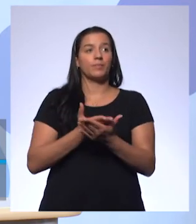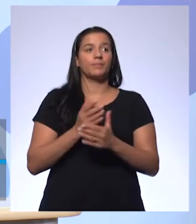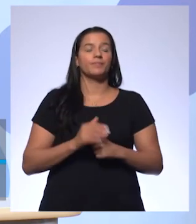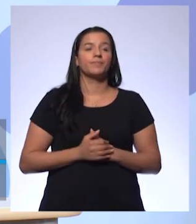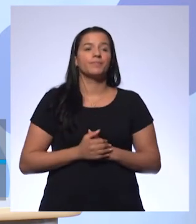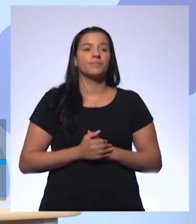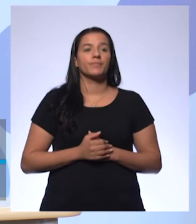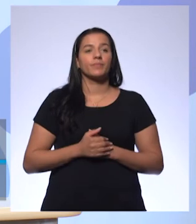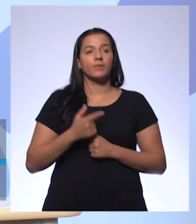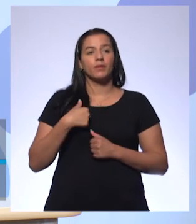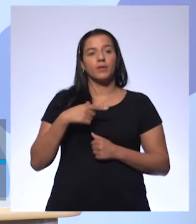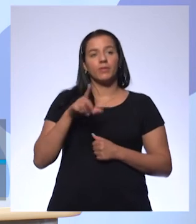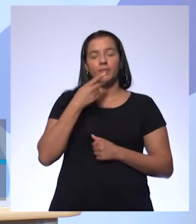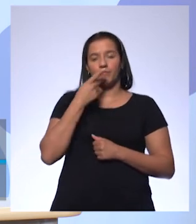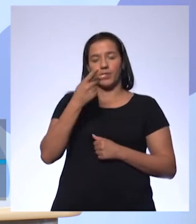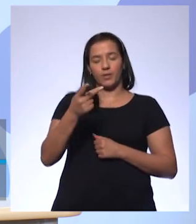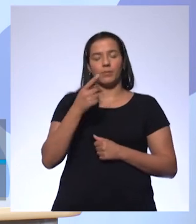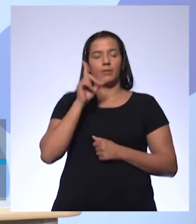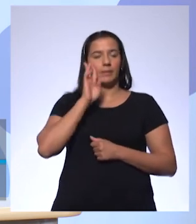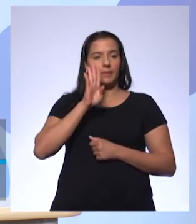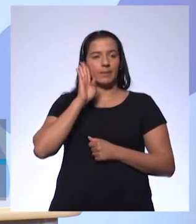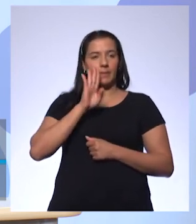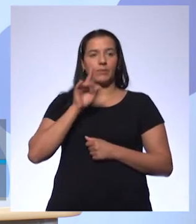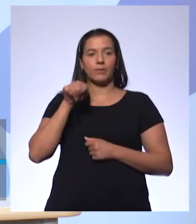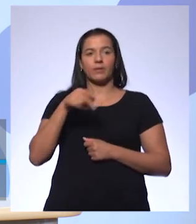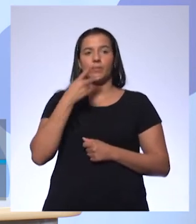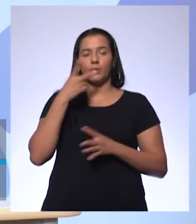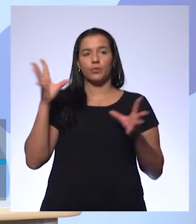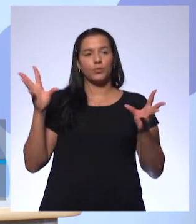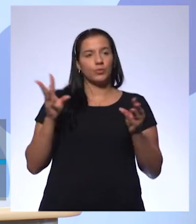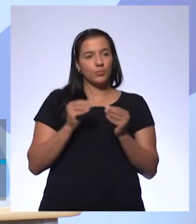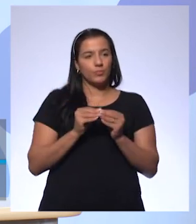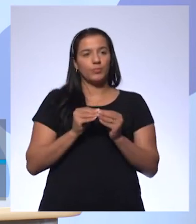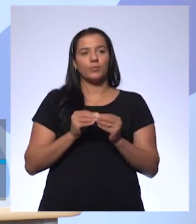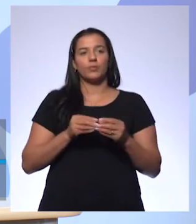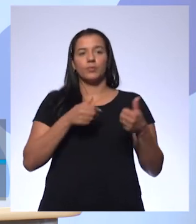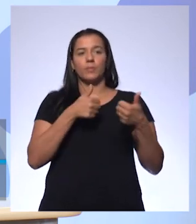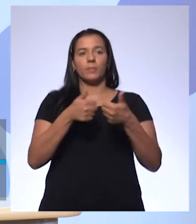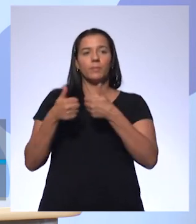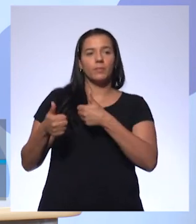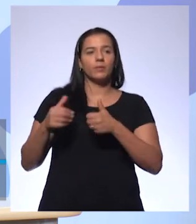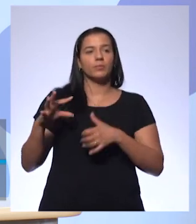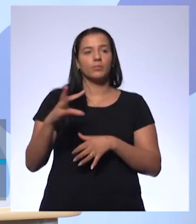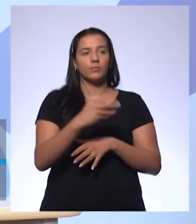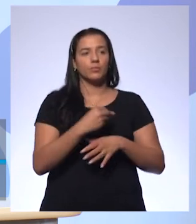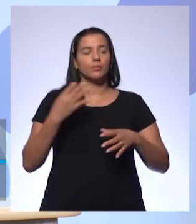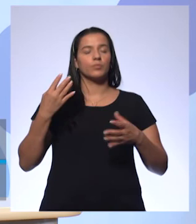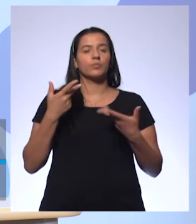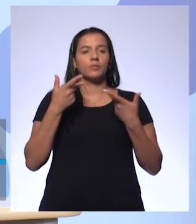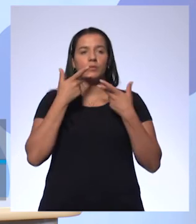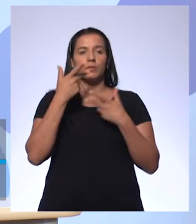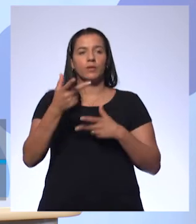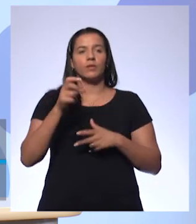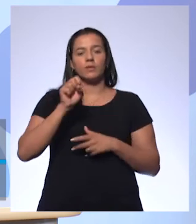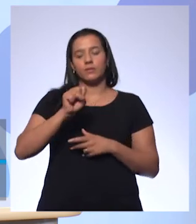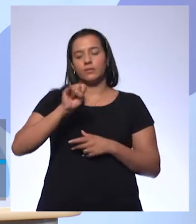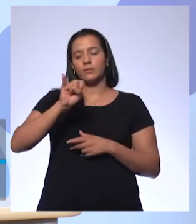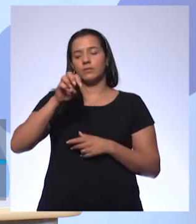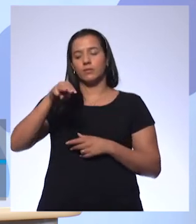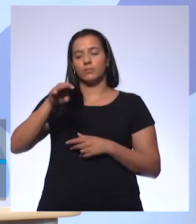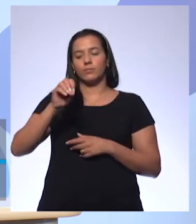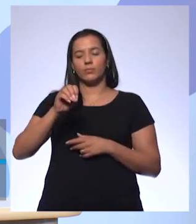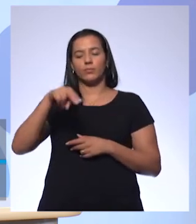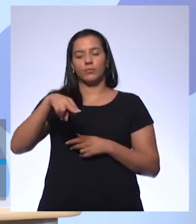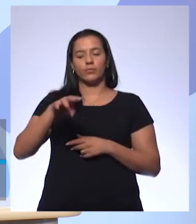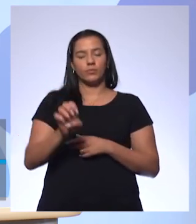eu selecionei uma bacana que ela pode resumir bem aí o que a gente está tratando na aula aqui, é a Simônia, fazer higiene